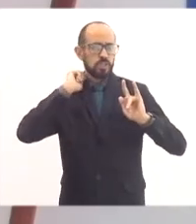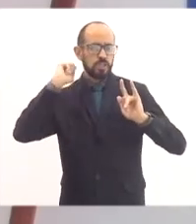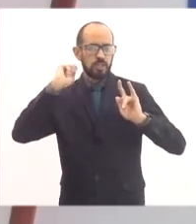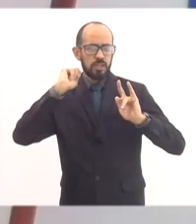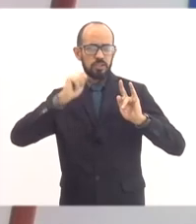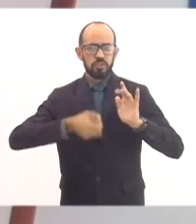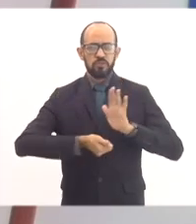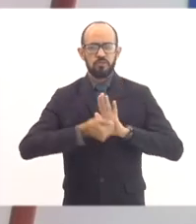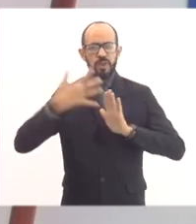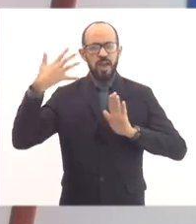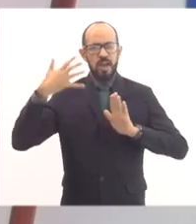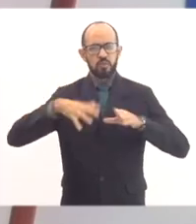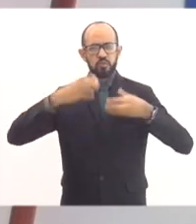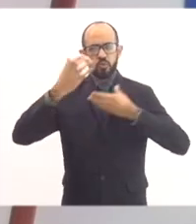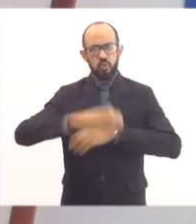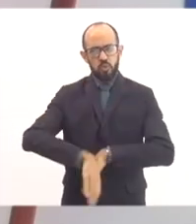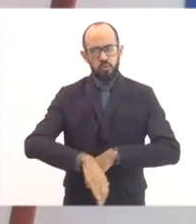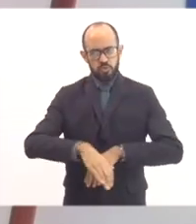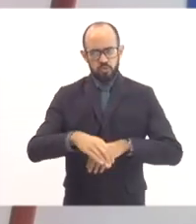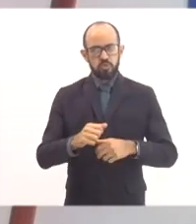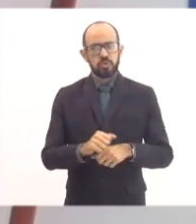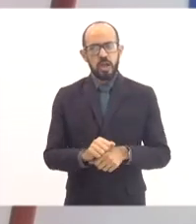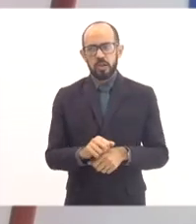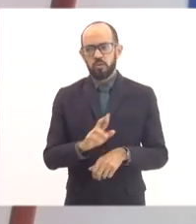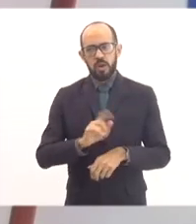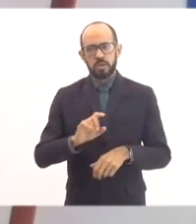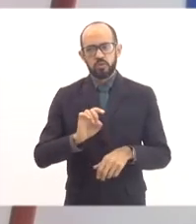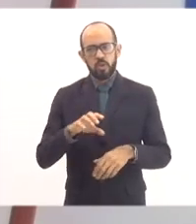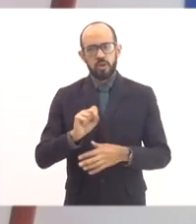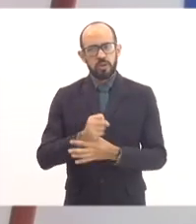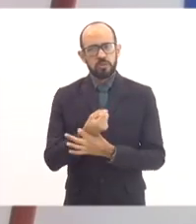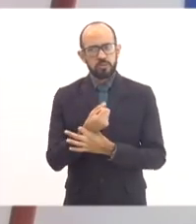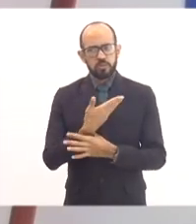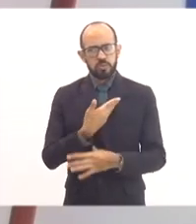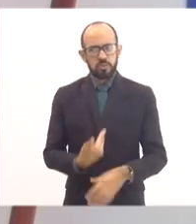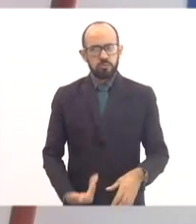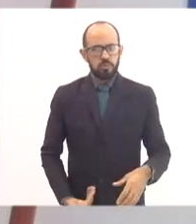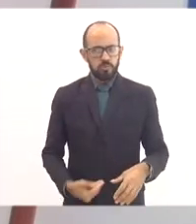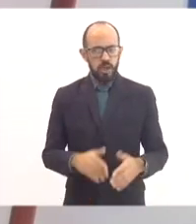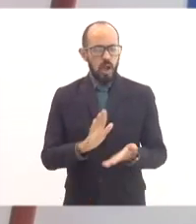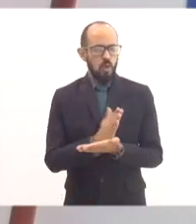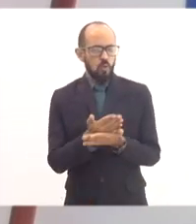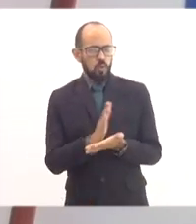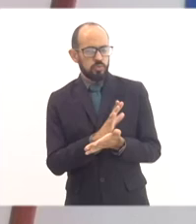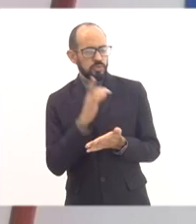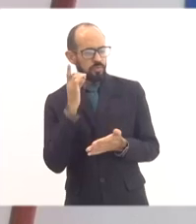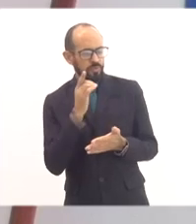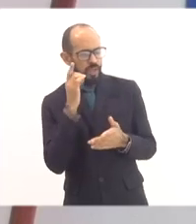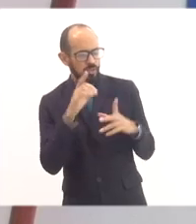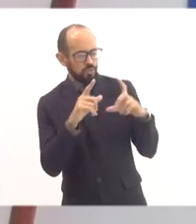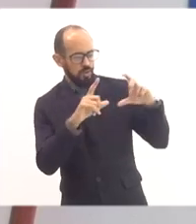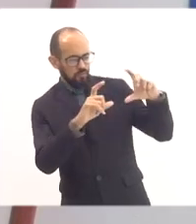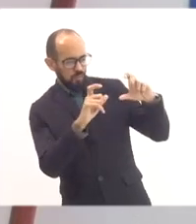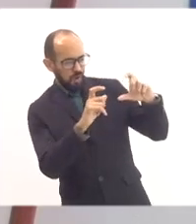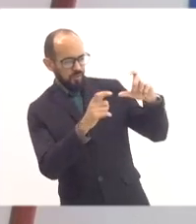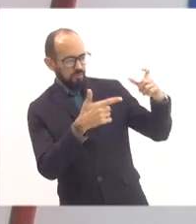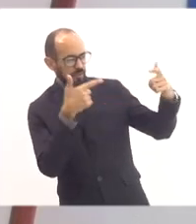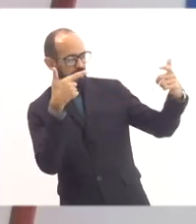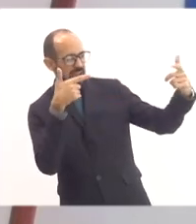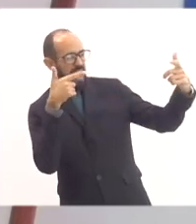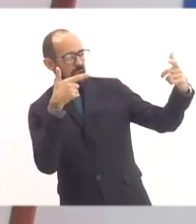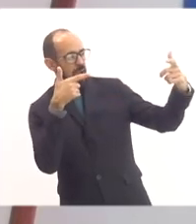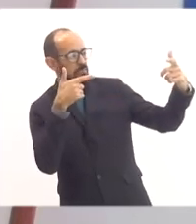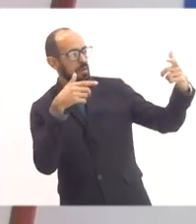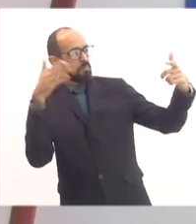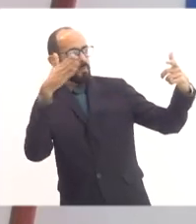diversos concursos, diversas carreiras, não só da segurança pública. Tem muito deputado que faz graça, tira foto fazendo arminha, bota bandeira,